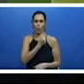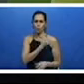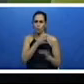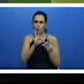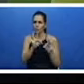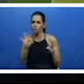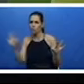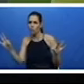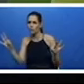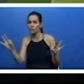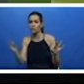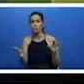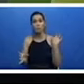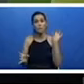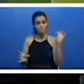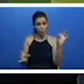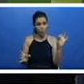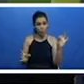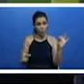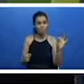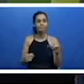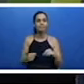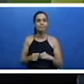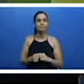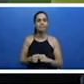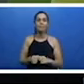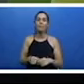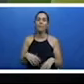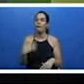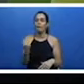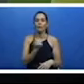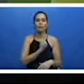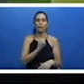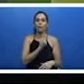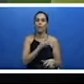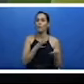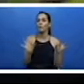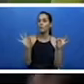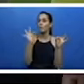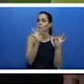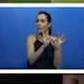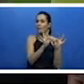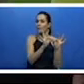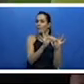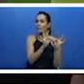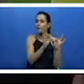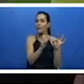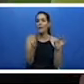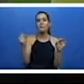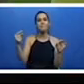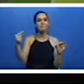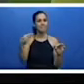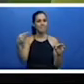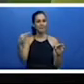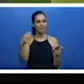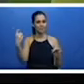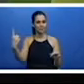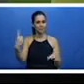ponto vai ser o número do ponto, a quantidade de pontos assinalados, menos